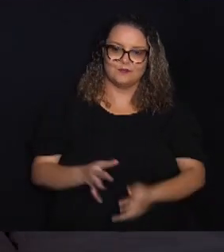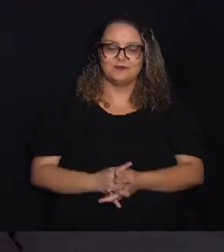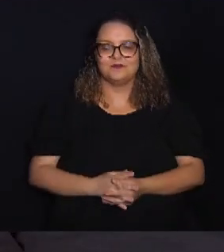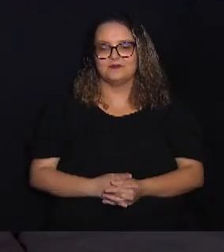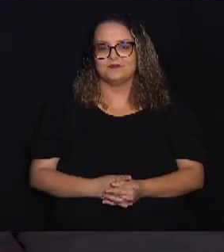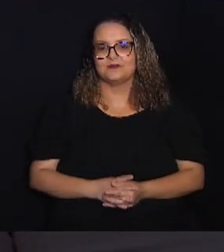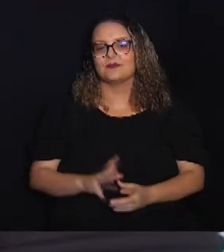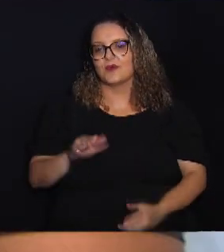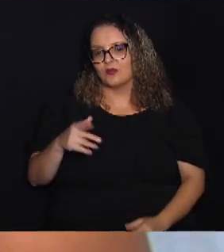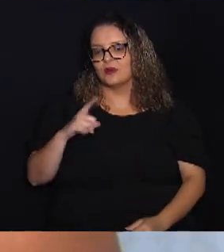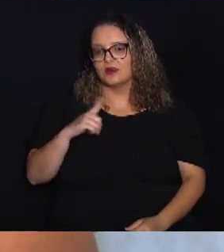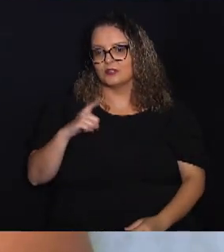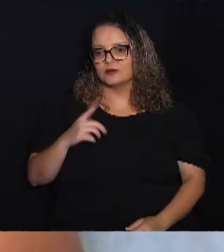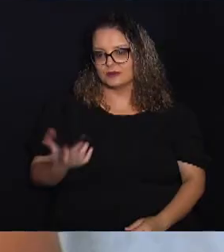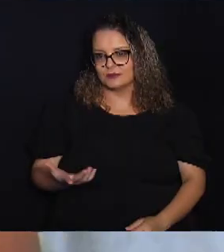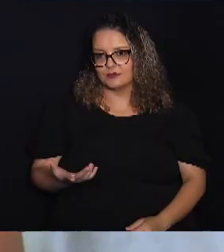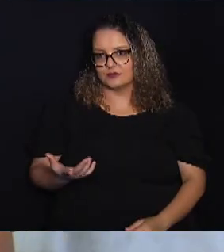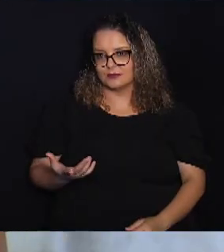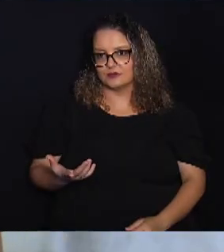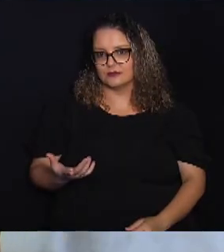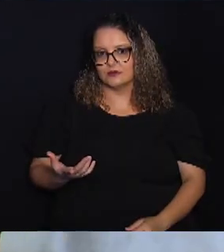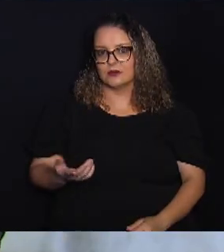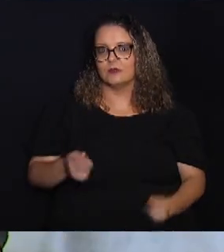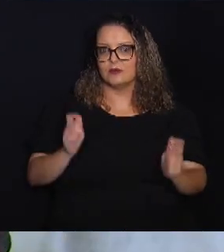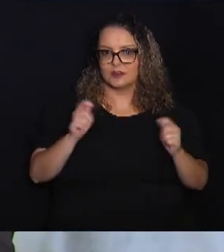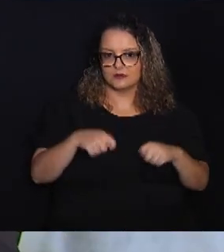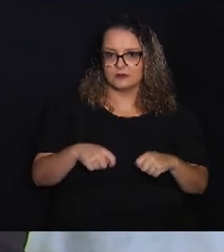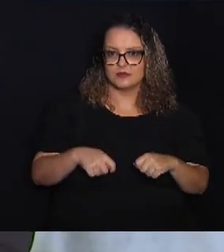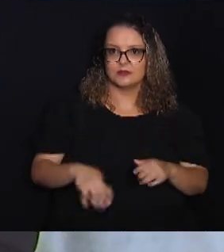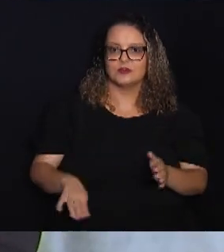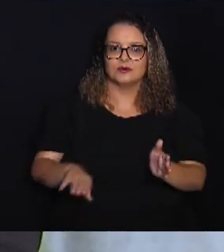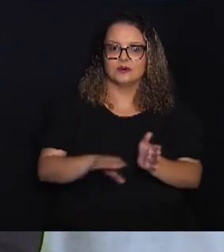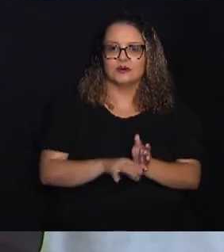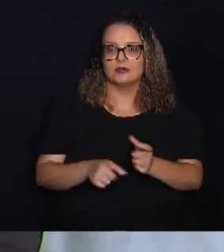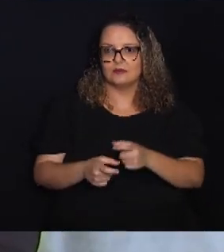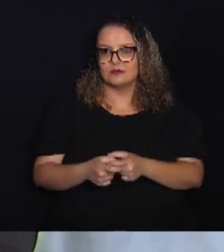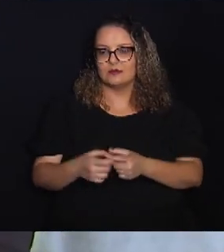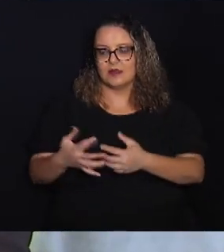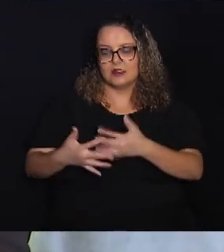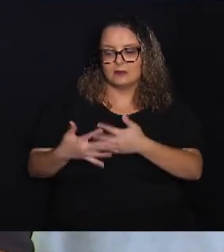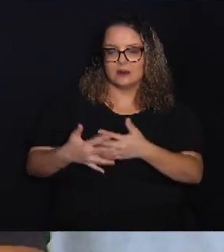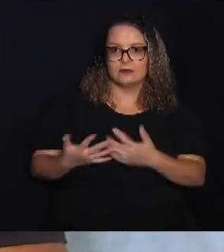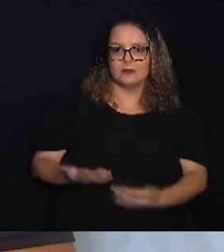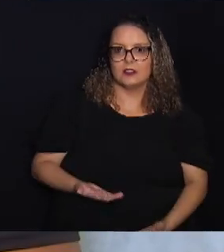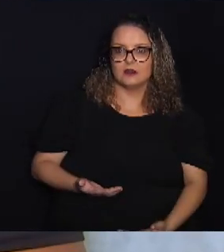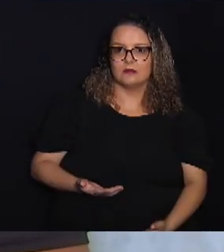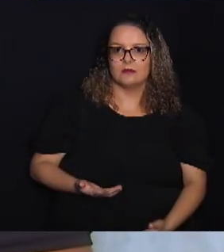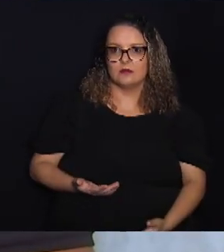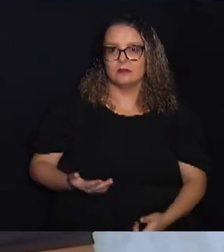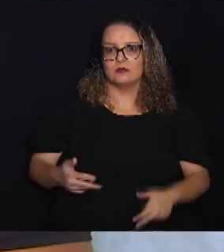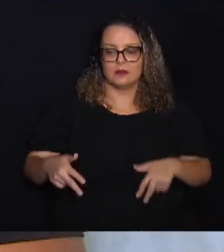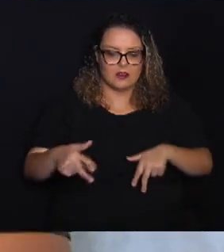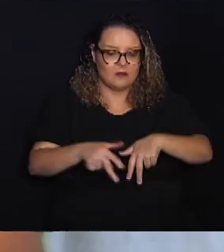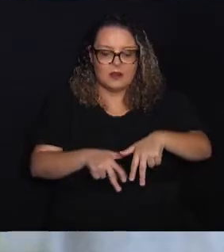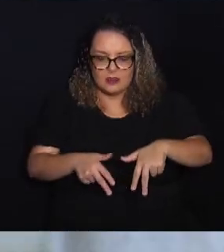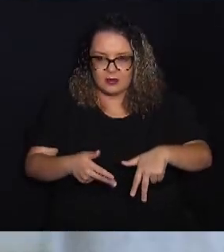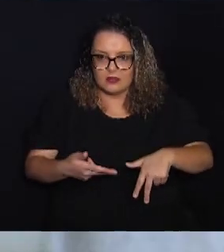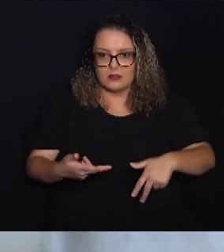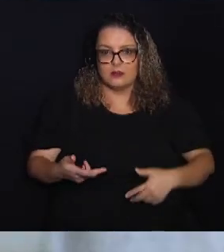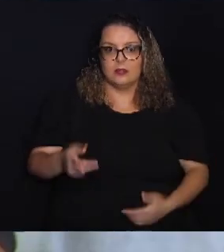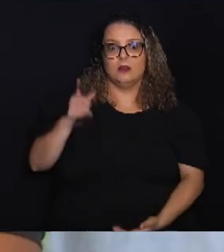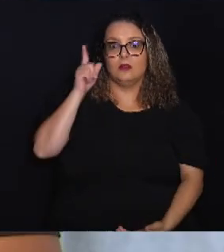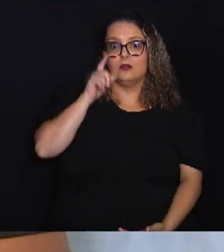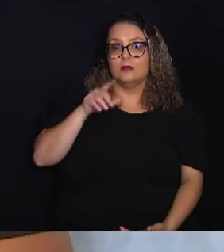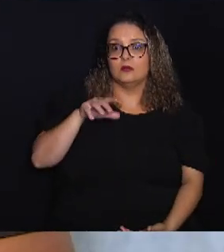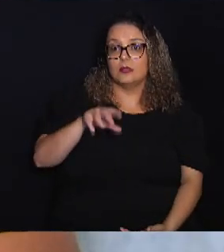let. Quando eu tenho a possibilidade de chegar na bola, mas eu fui atrapalhado. Eu esbarrei